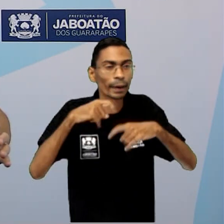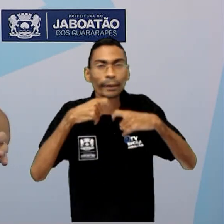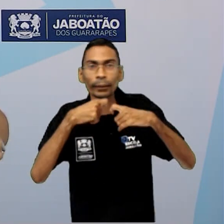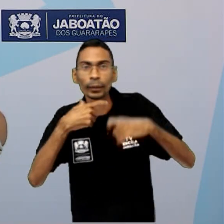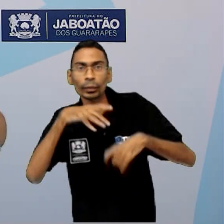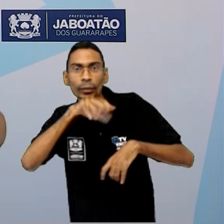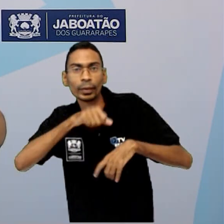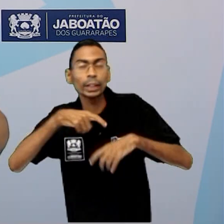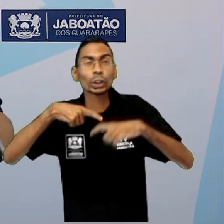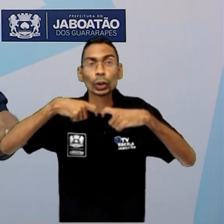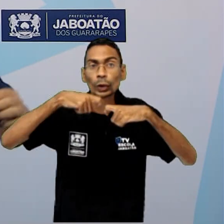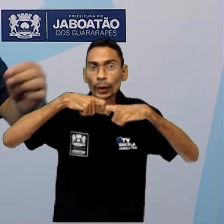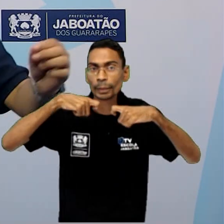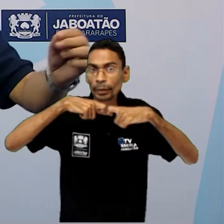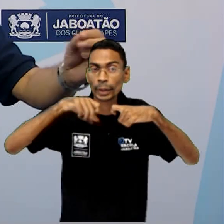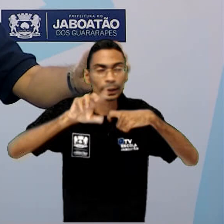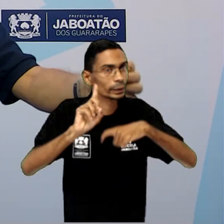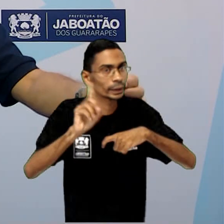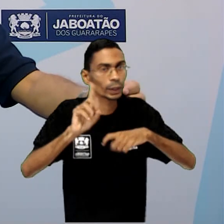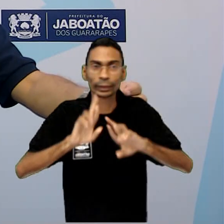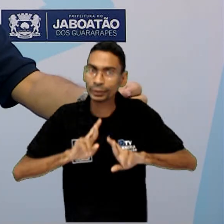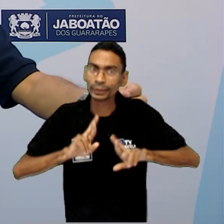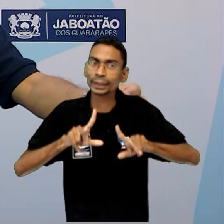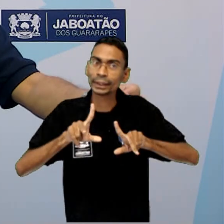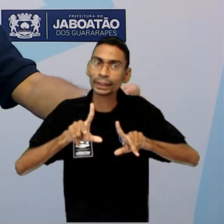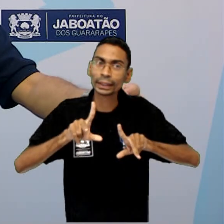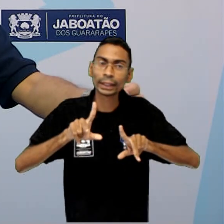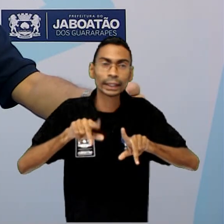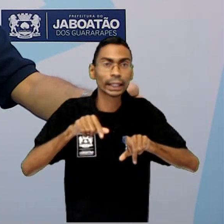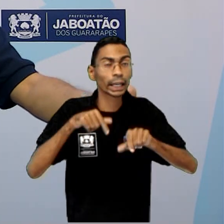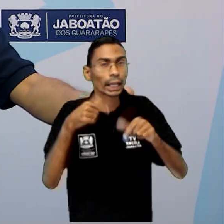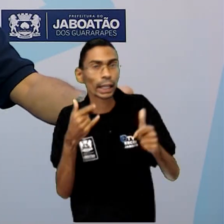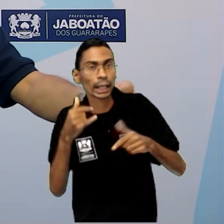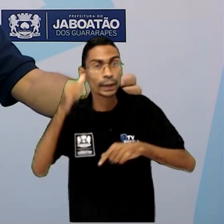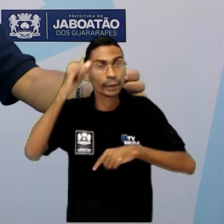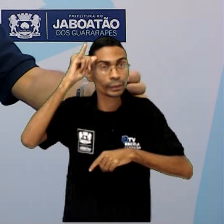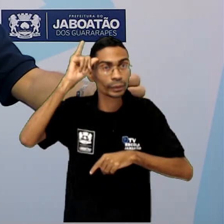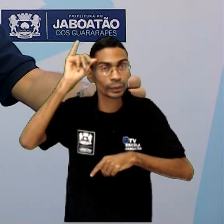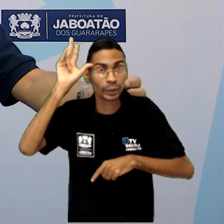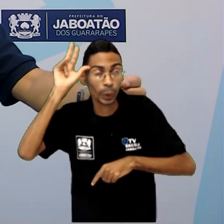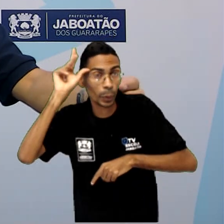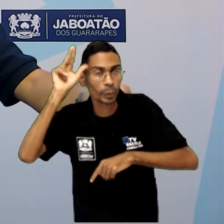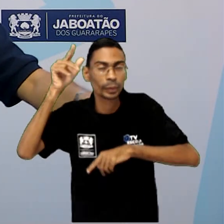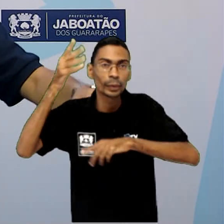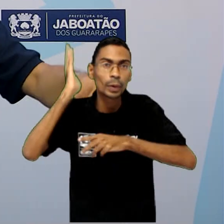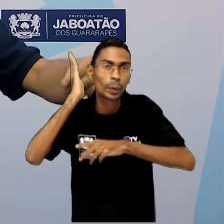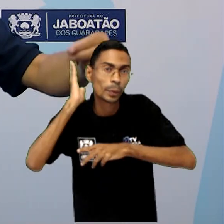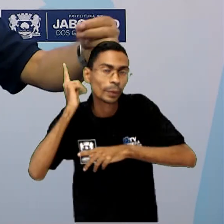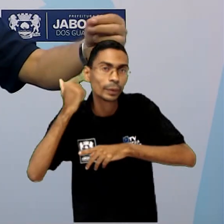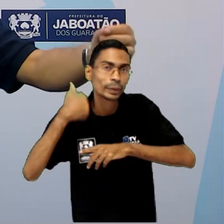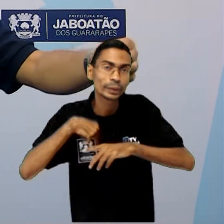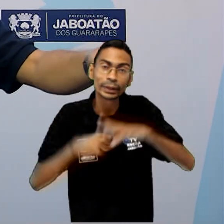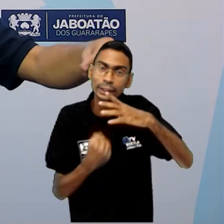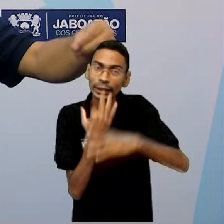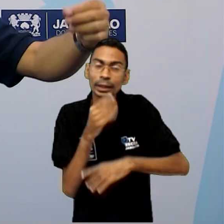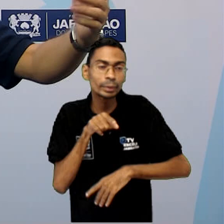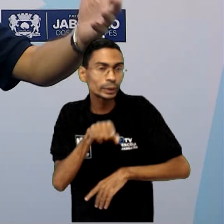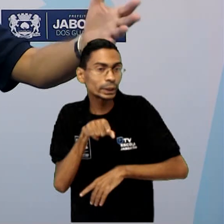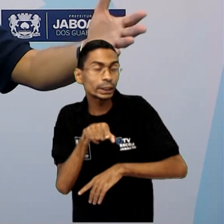carneirinho, e alguém vai criar para você. É o chamado meeiro. Quando esse bicho